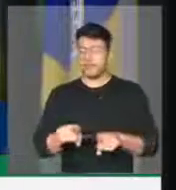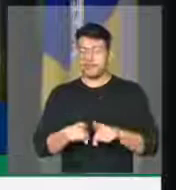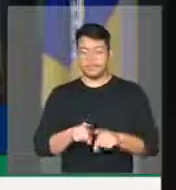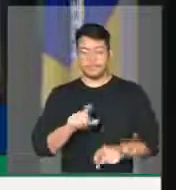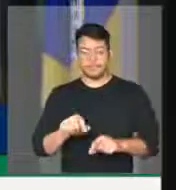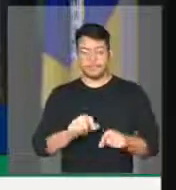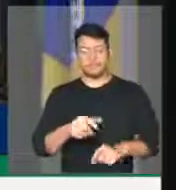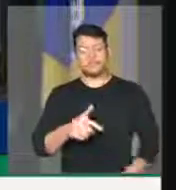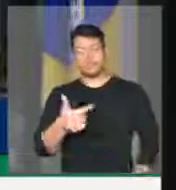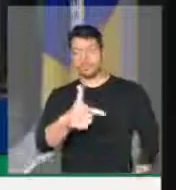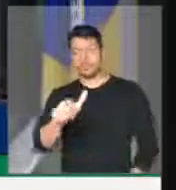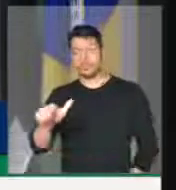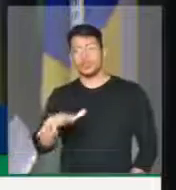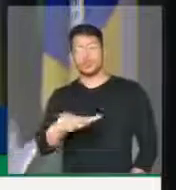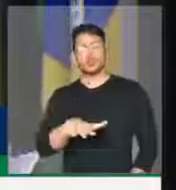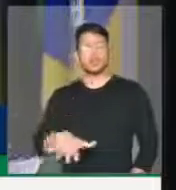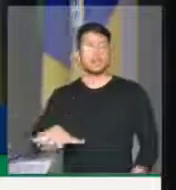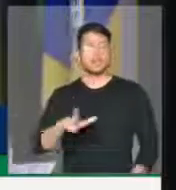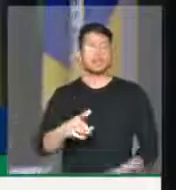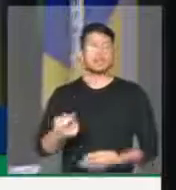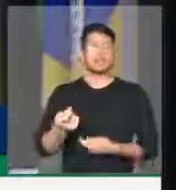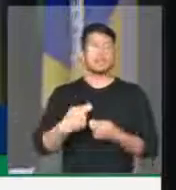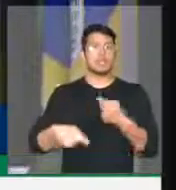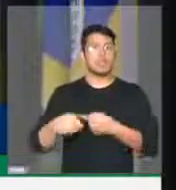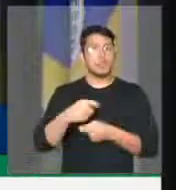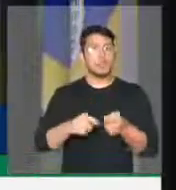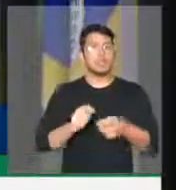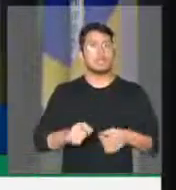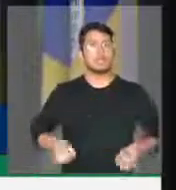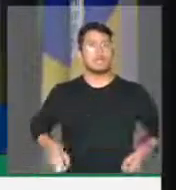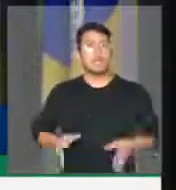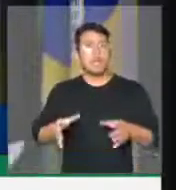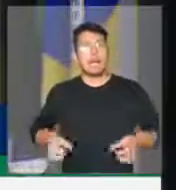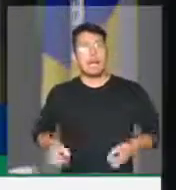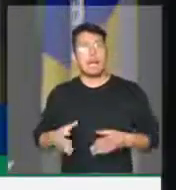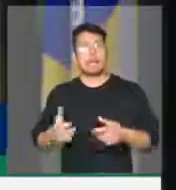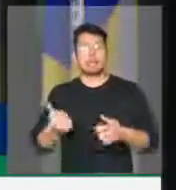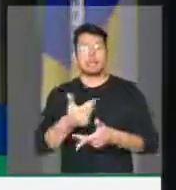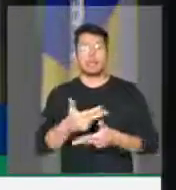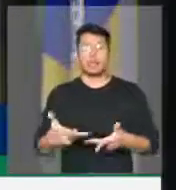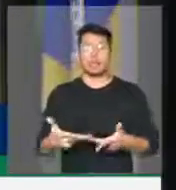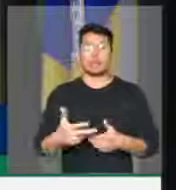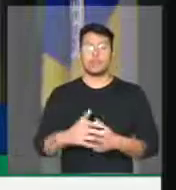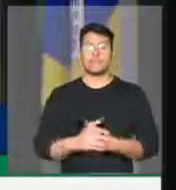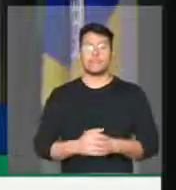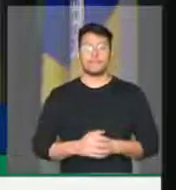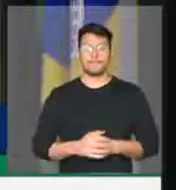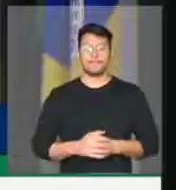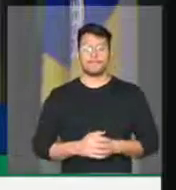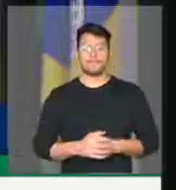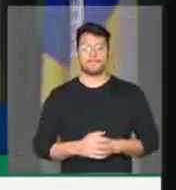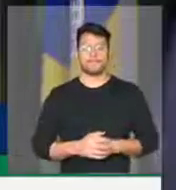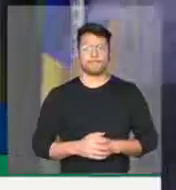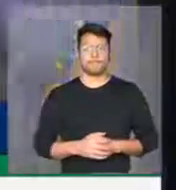o Exército, até por economia de custos, não é? Posto que sabemos